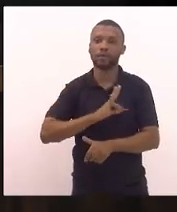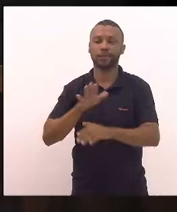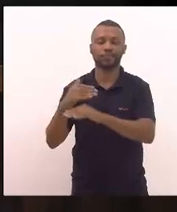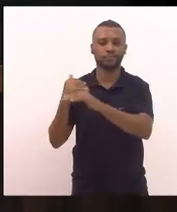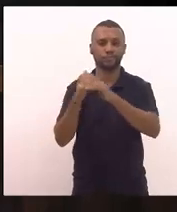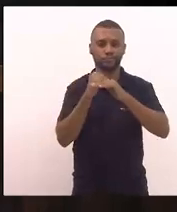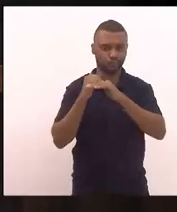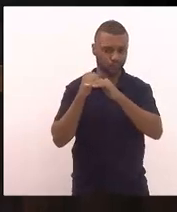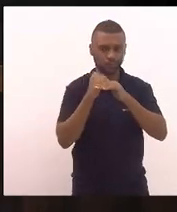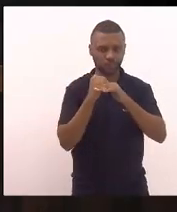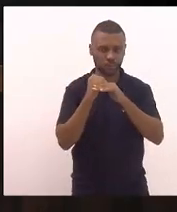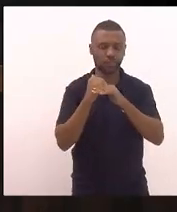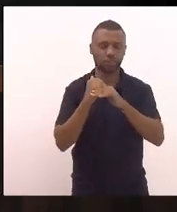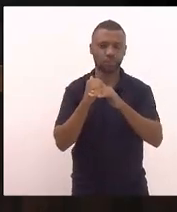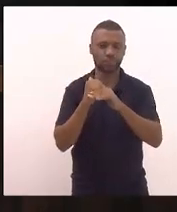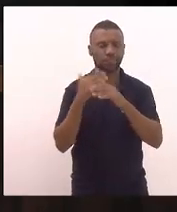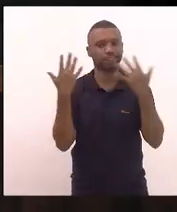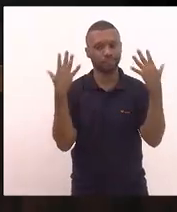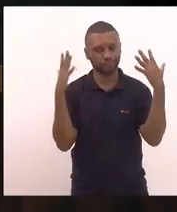unificadas.